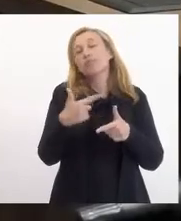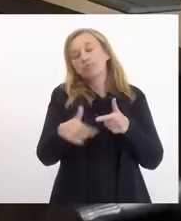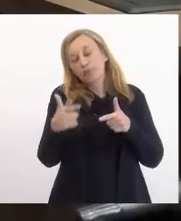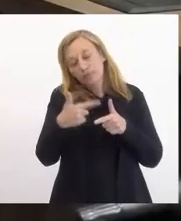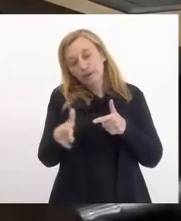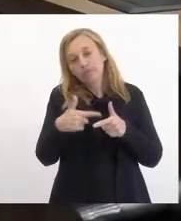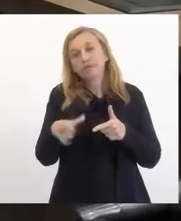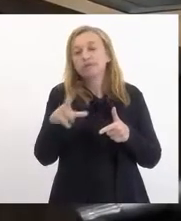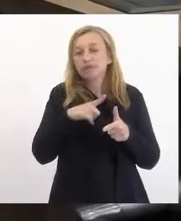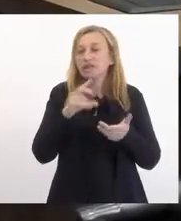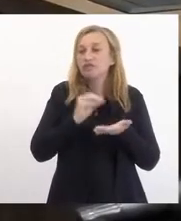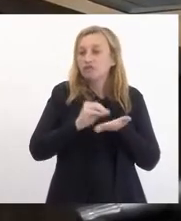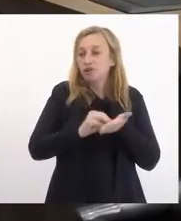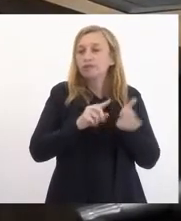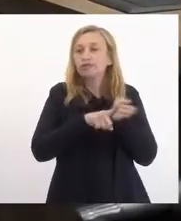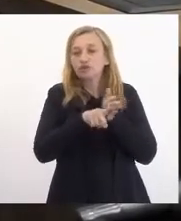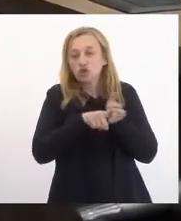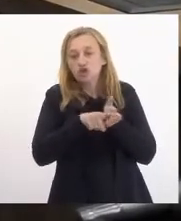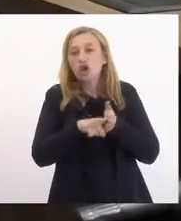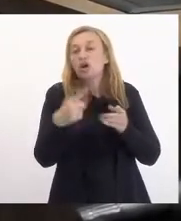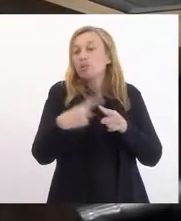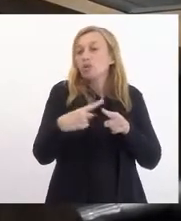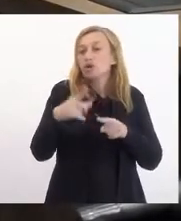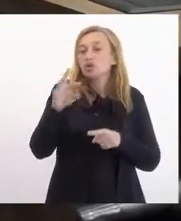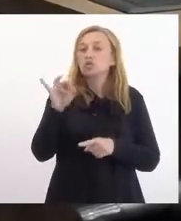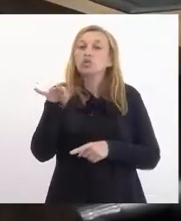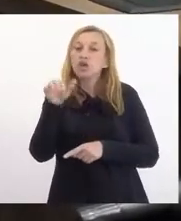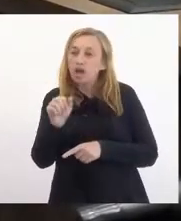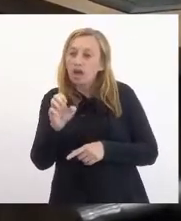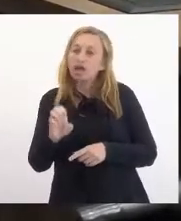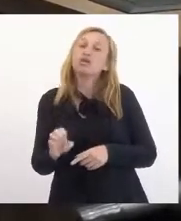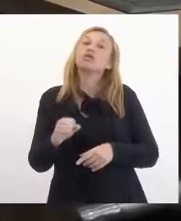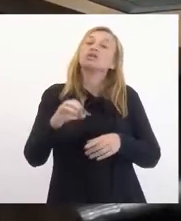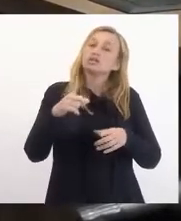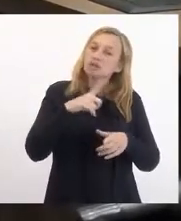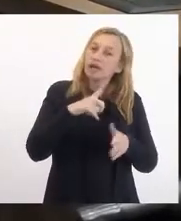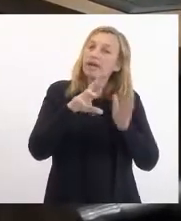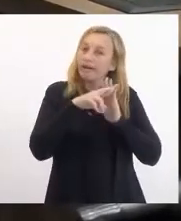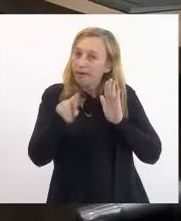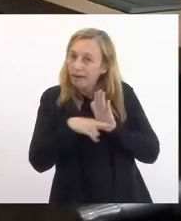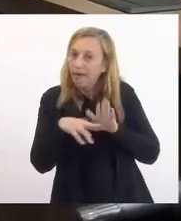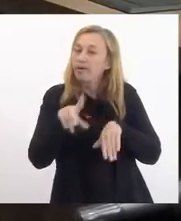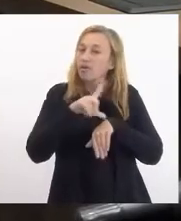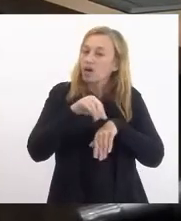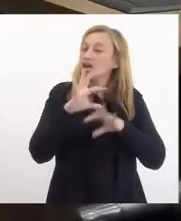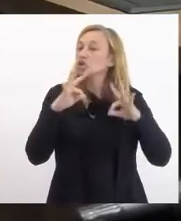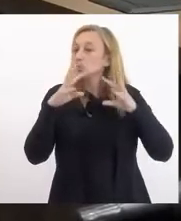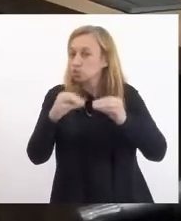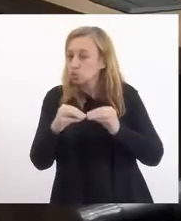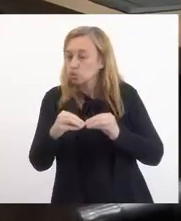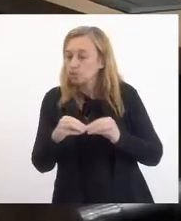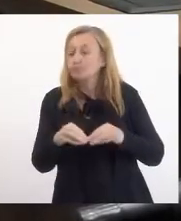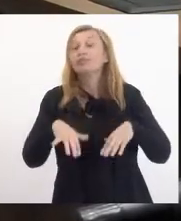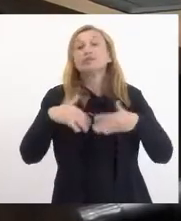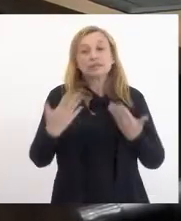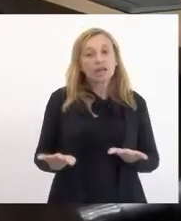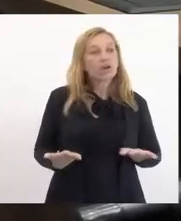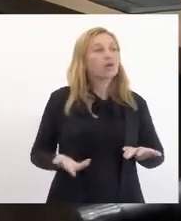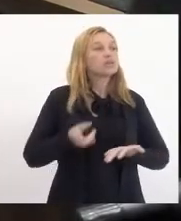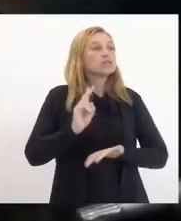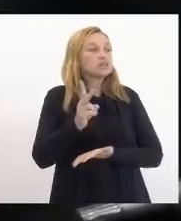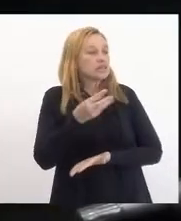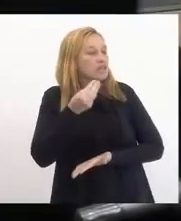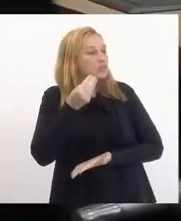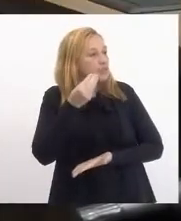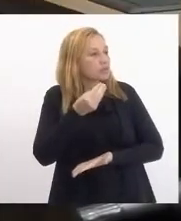de fiscalização, porque os torneios têm regras, têm horário, etc, etc. Então, o que nós estamos sempre